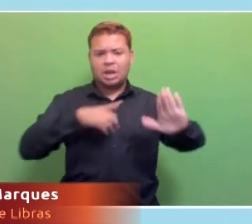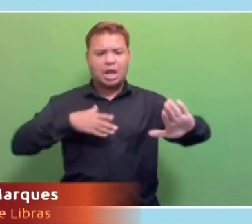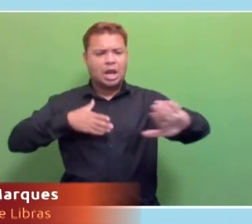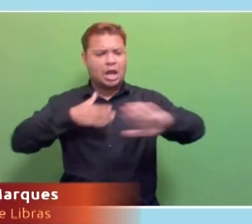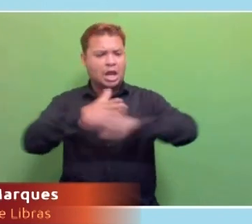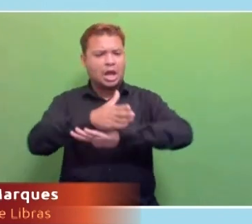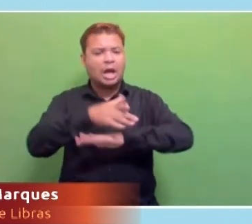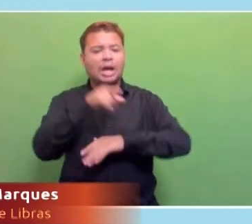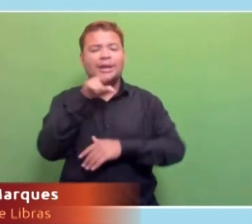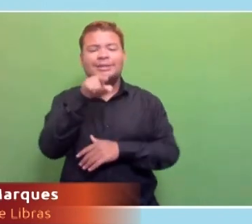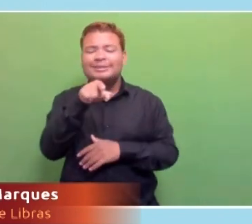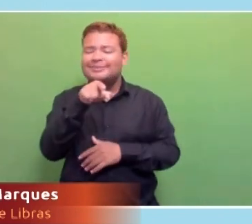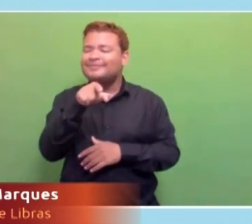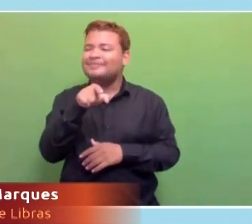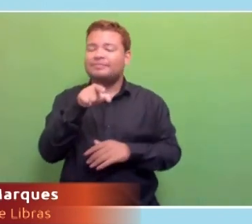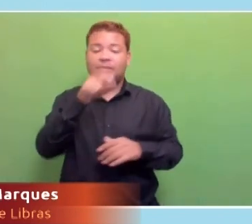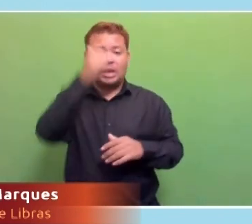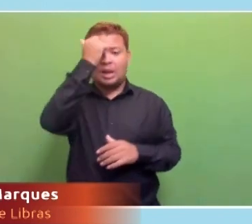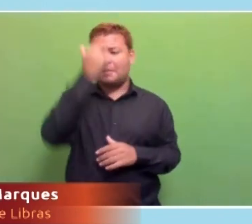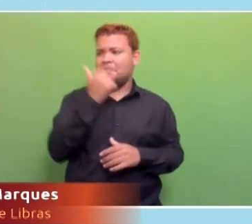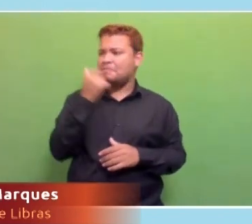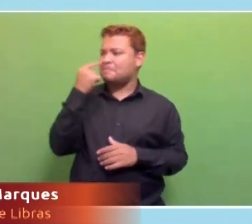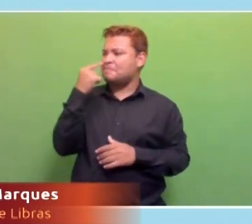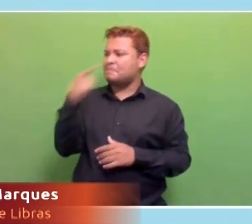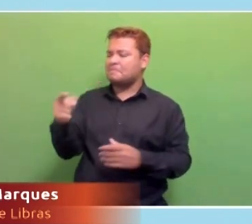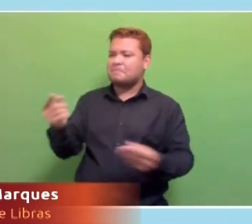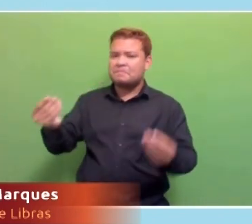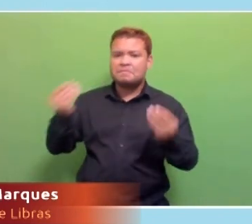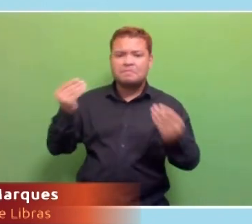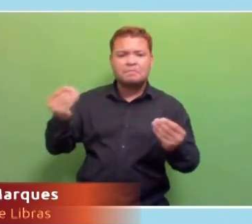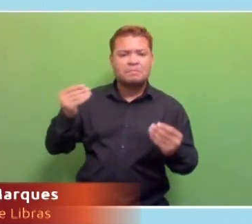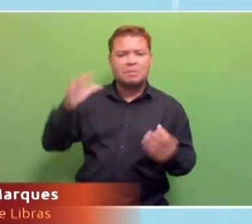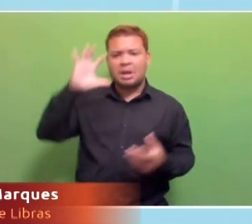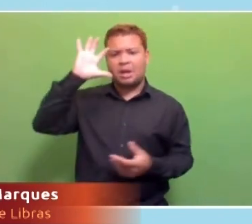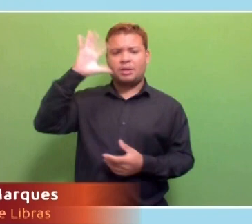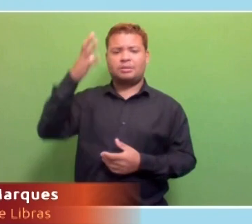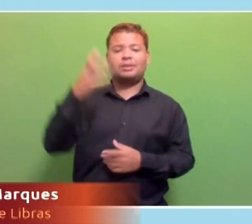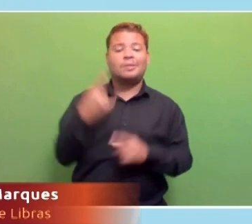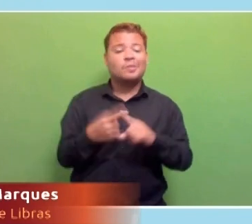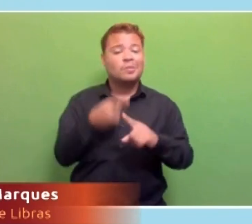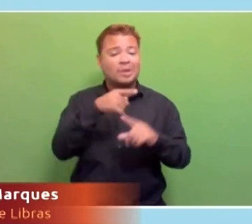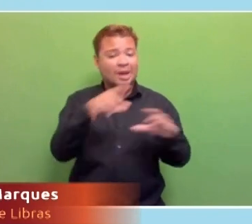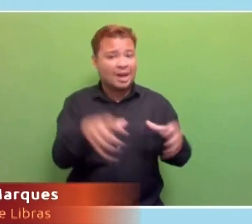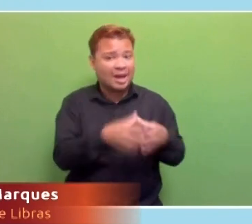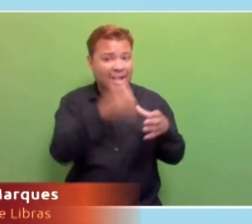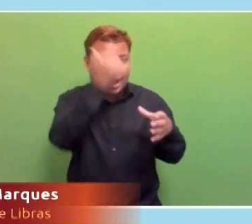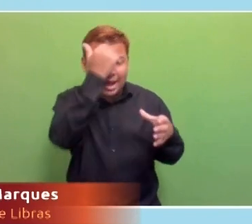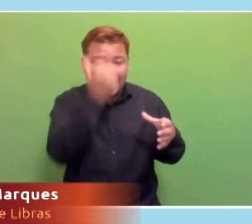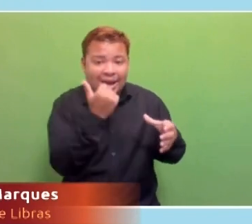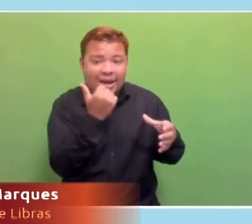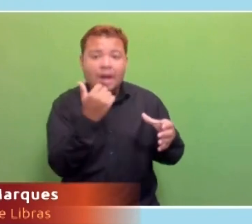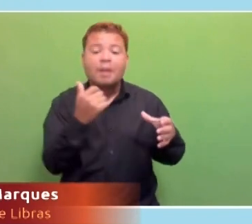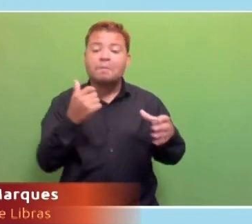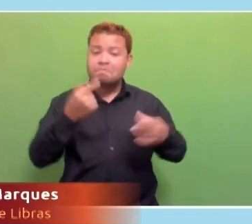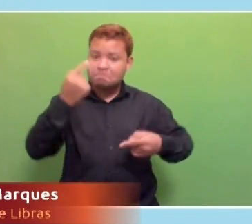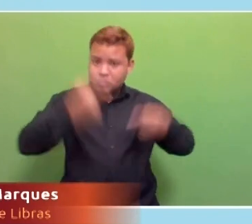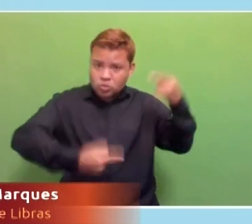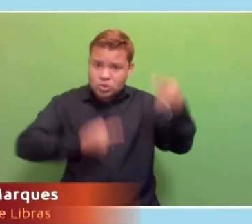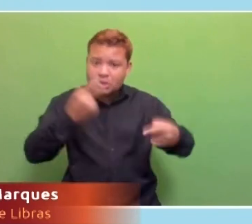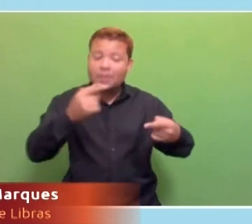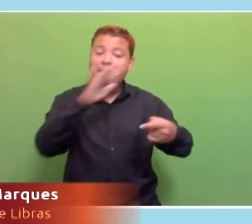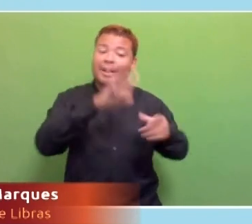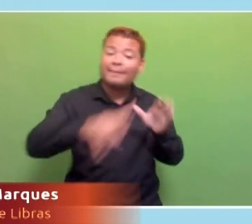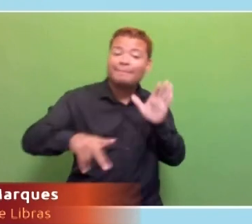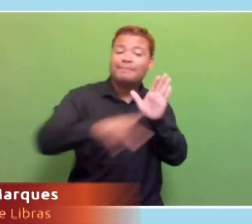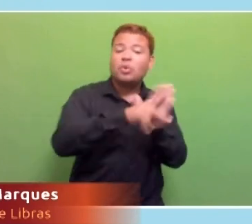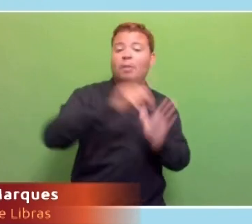Hamas, que claramente é um grupo político, mas um grupo político do Islã político. Então, nesse caso,